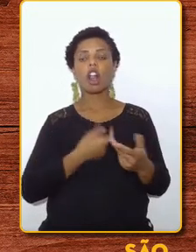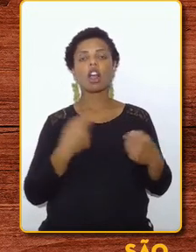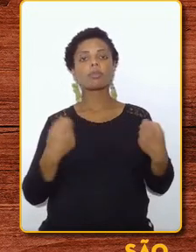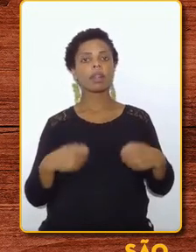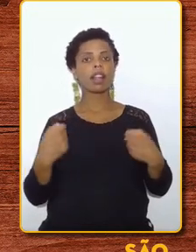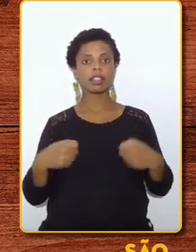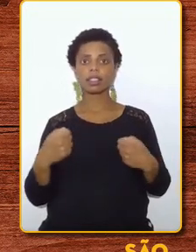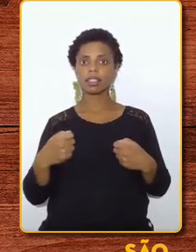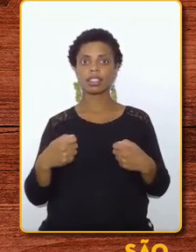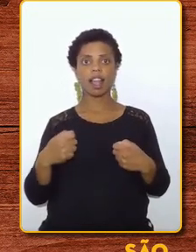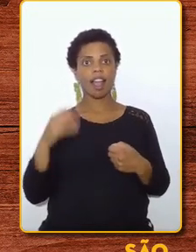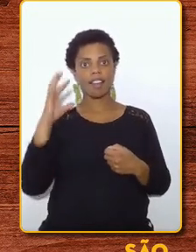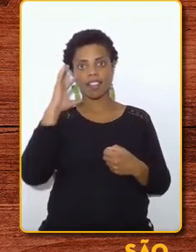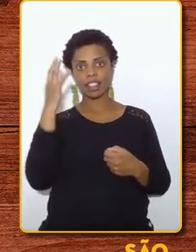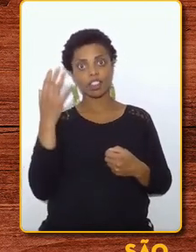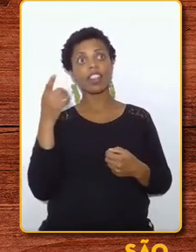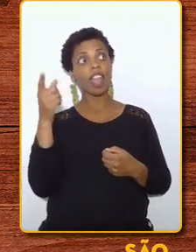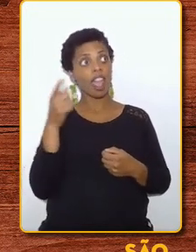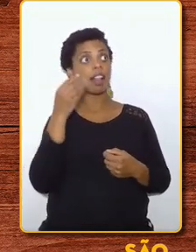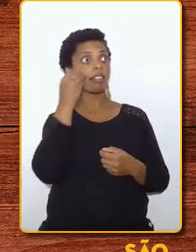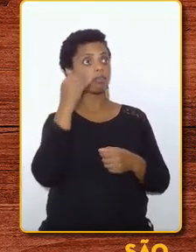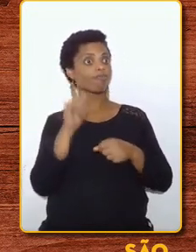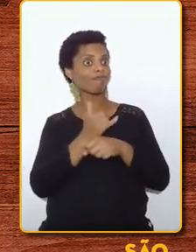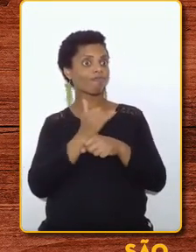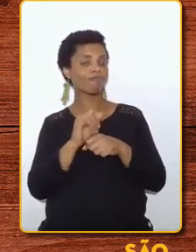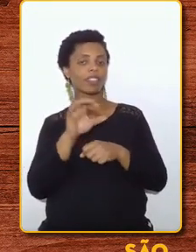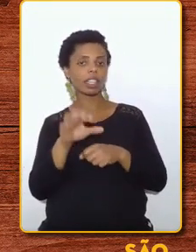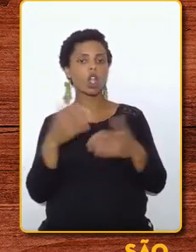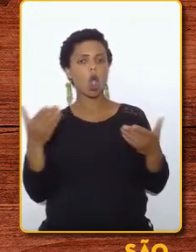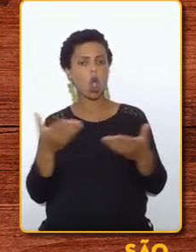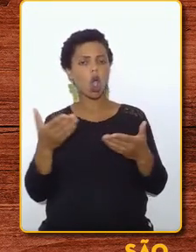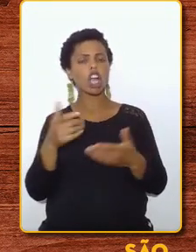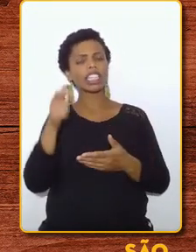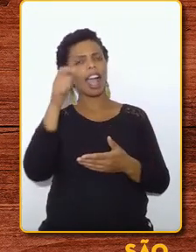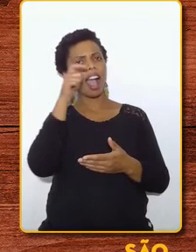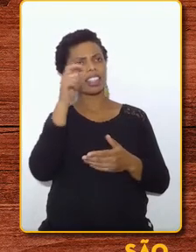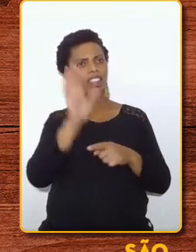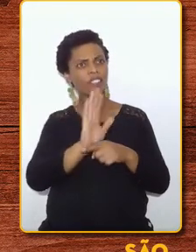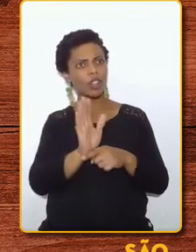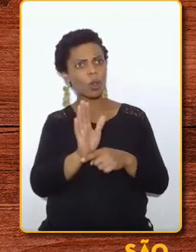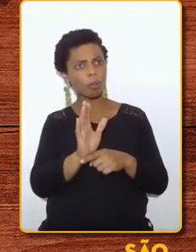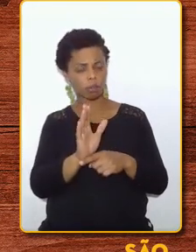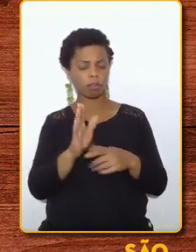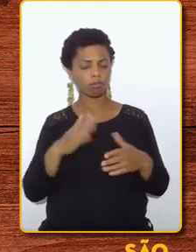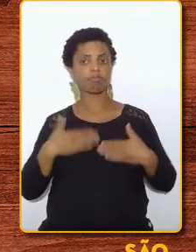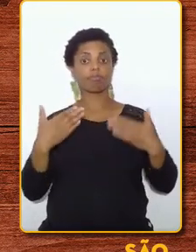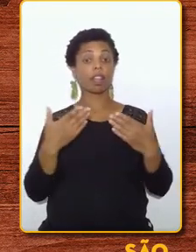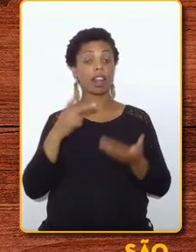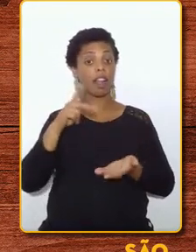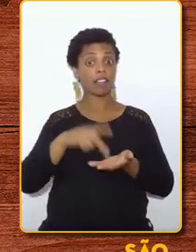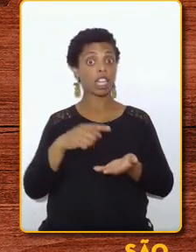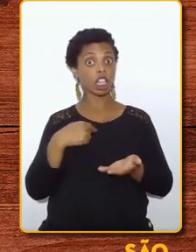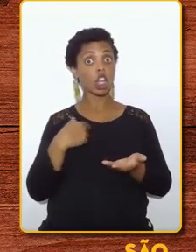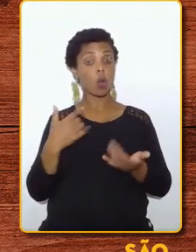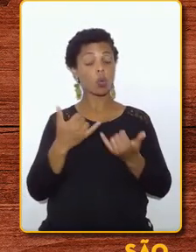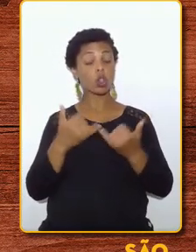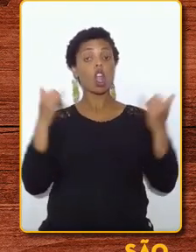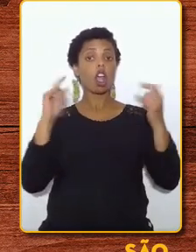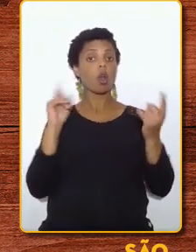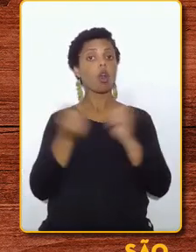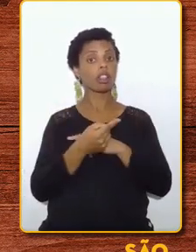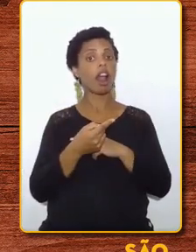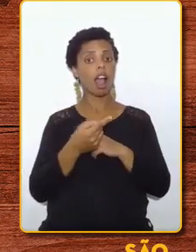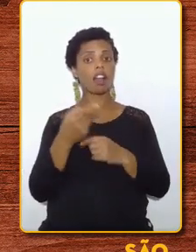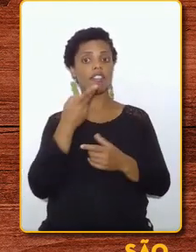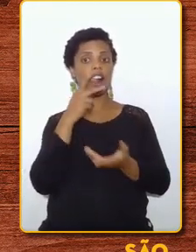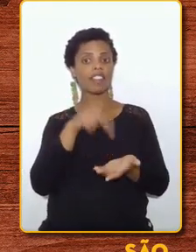ele estava apontando para isso. Quando a gente olha o filme hoje, aí você se dá... Eu, na verdade, tive o choque oposto, que assim, pô, a gente tinha